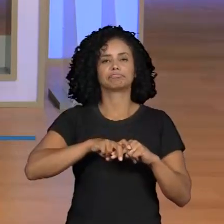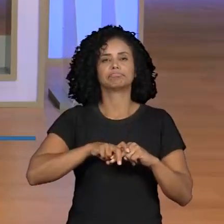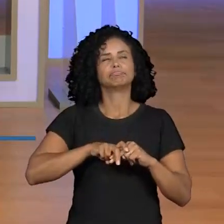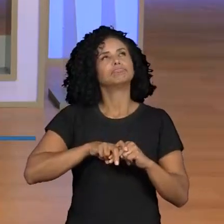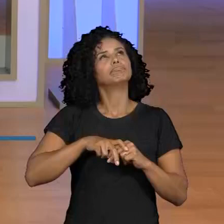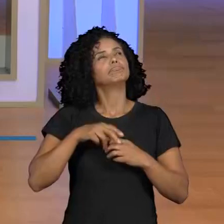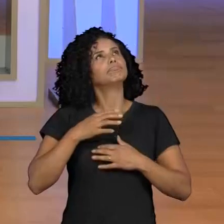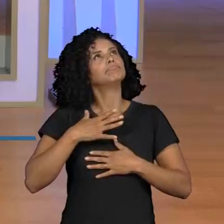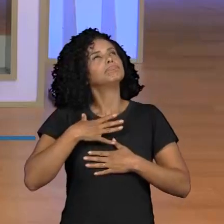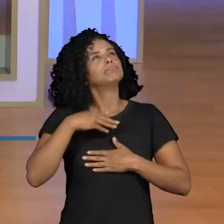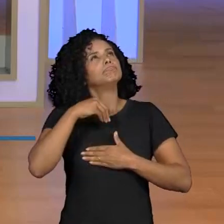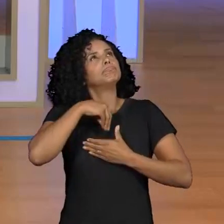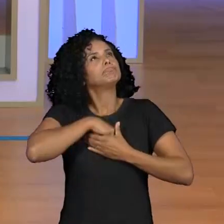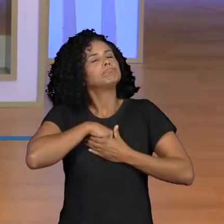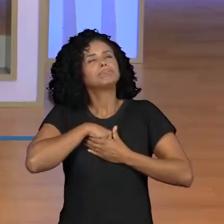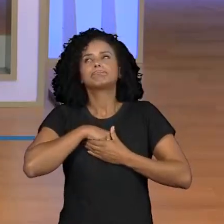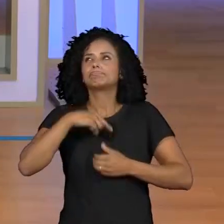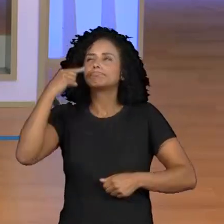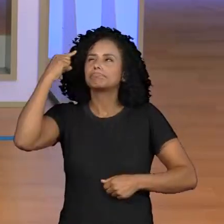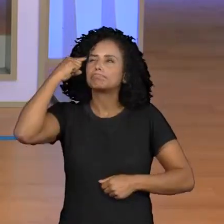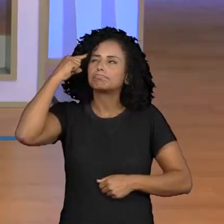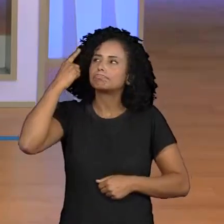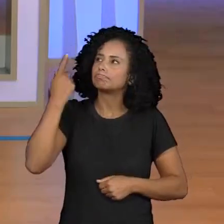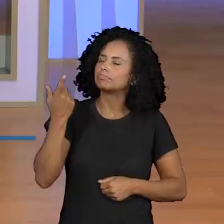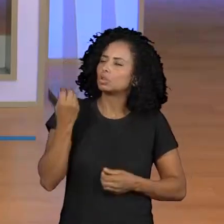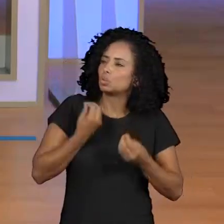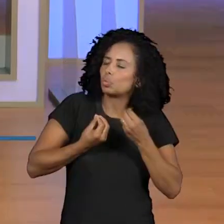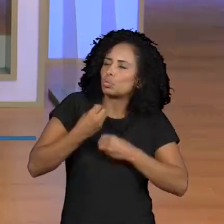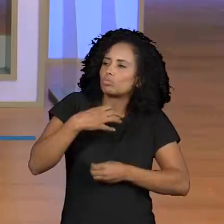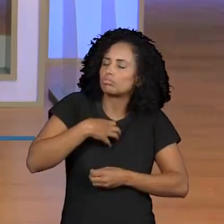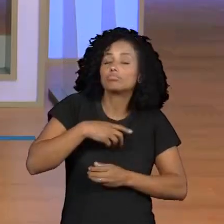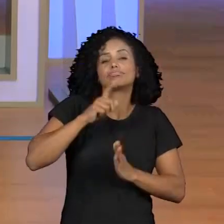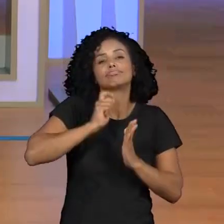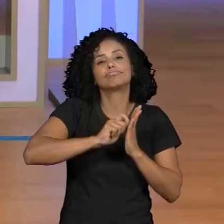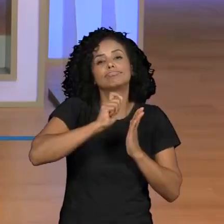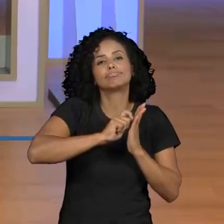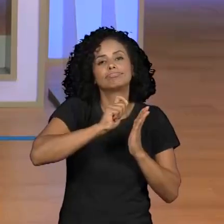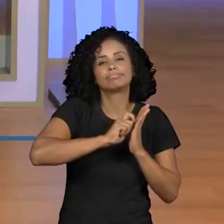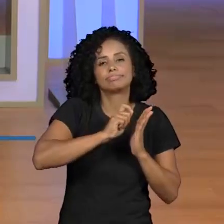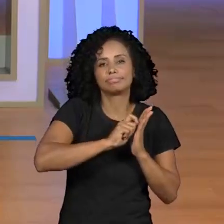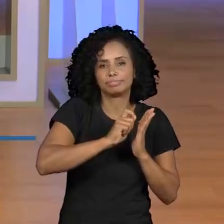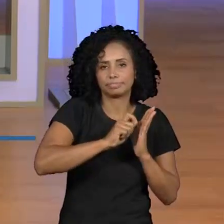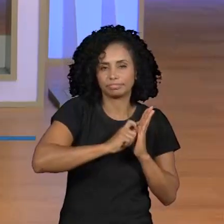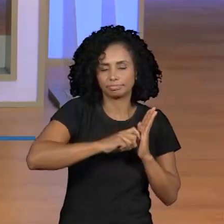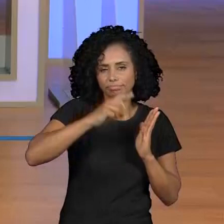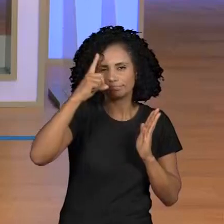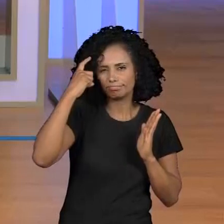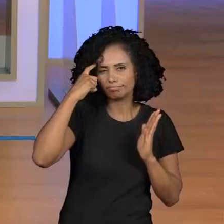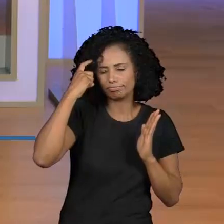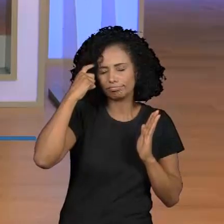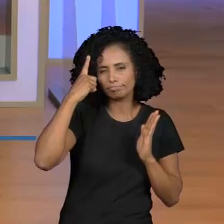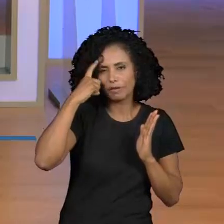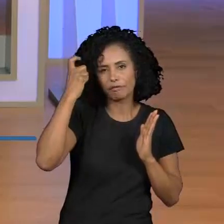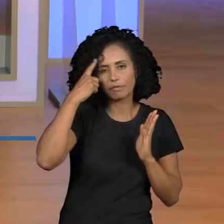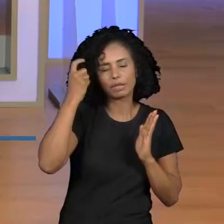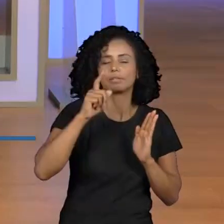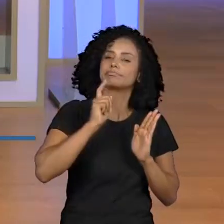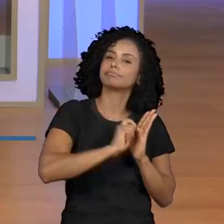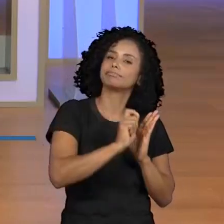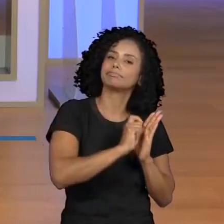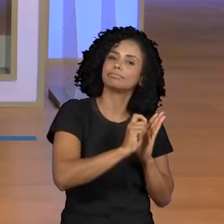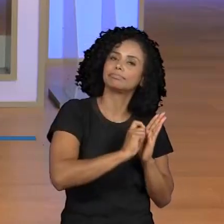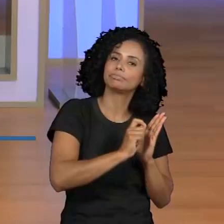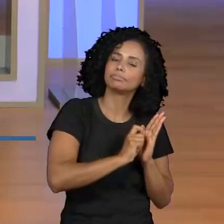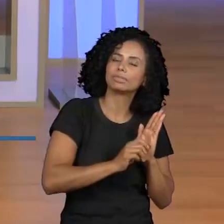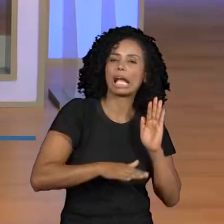e começa a escrever. Você pode nem ter detalhes, nem se ater exatamente